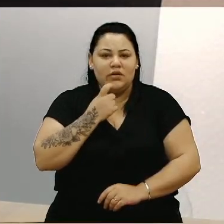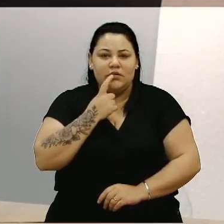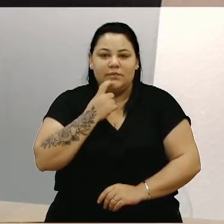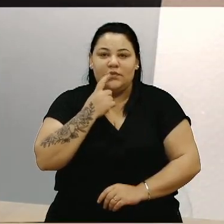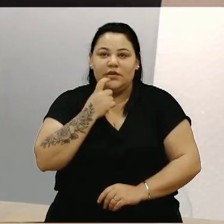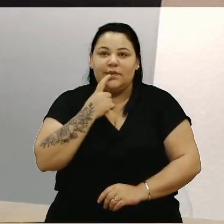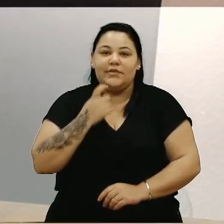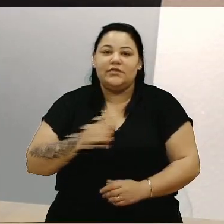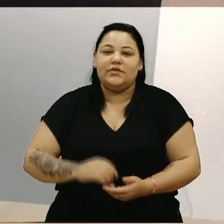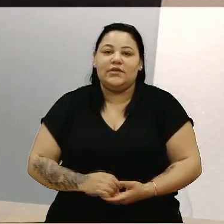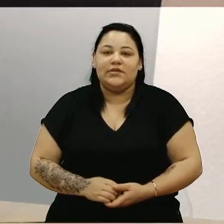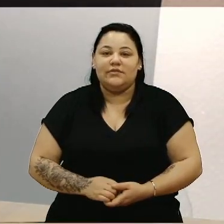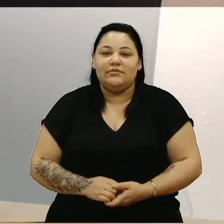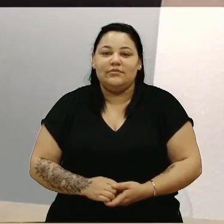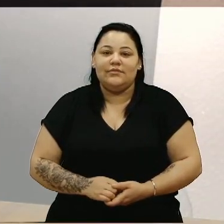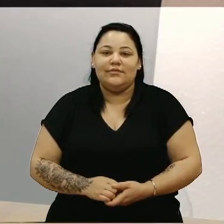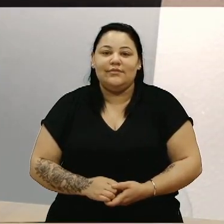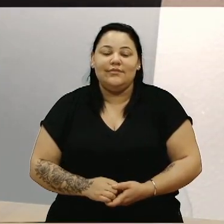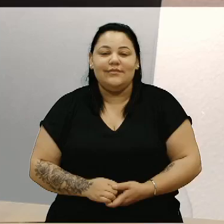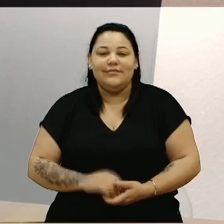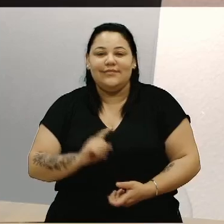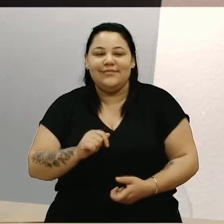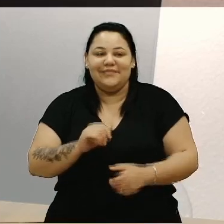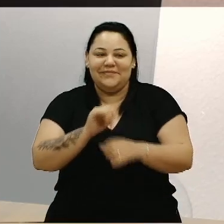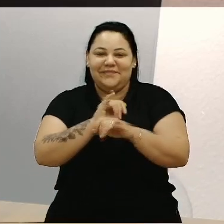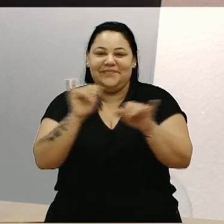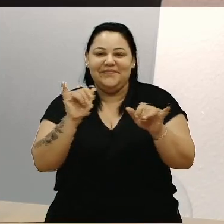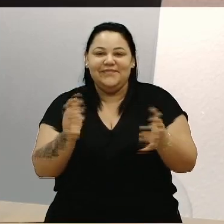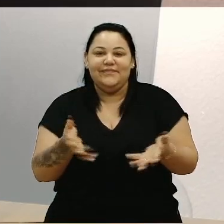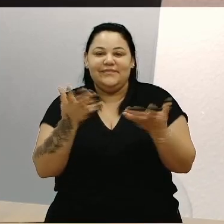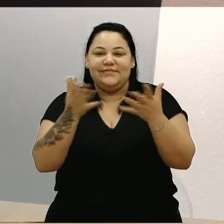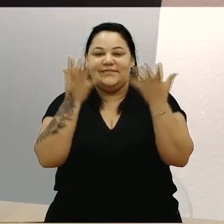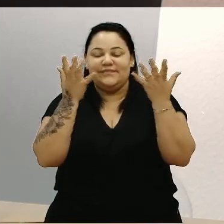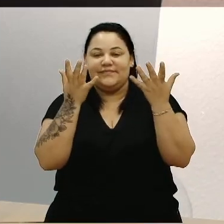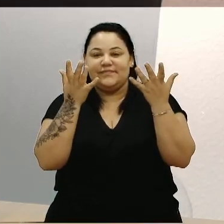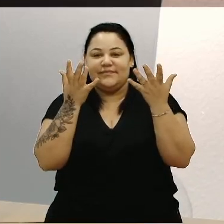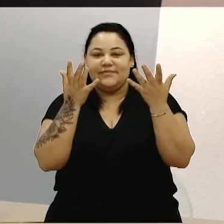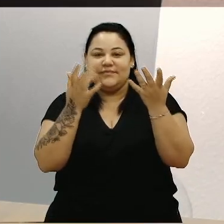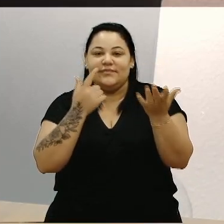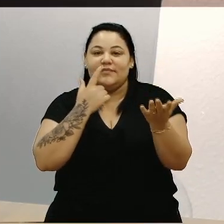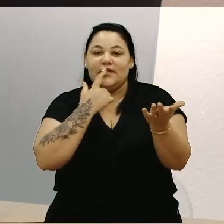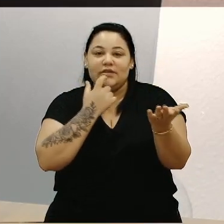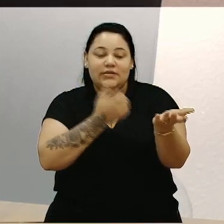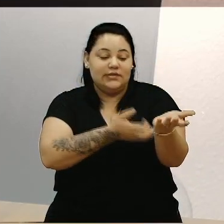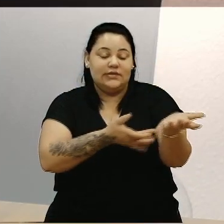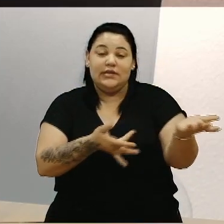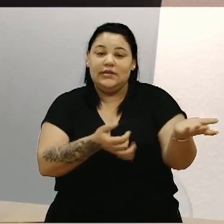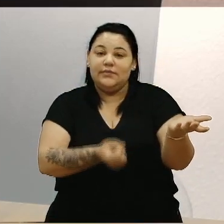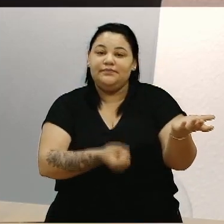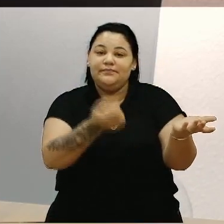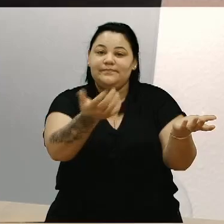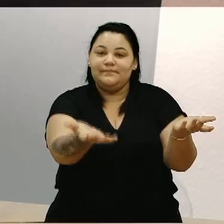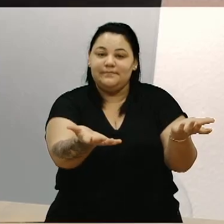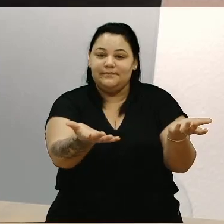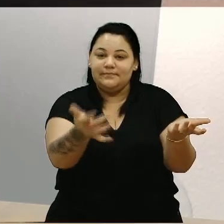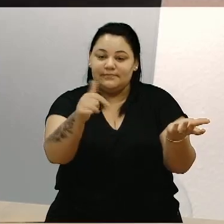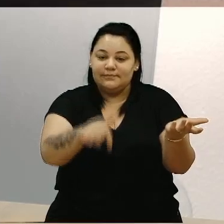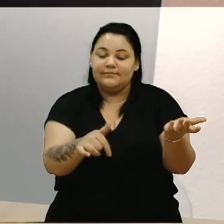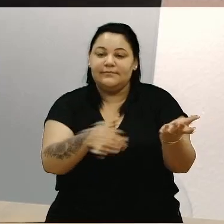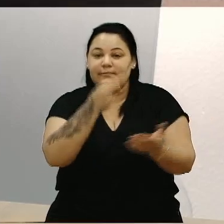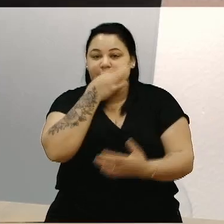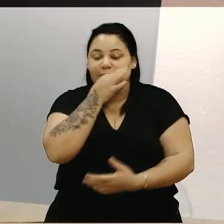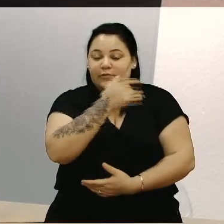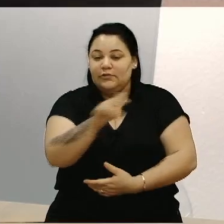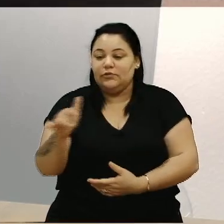à realização de campanhas de incentivo à doação de sangue no âmbito do município de Caxias do Sul e dá